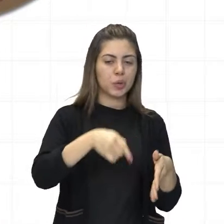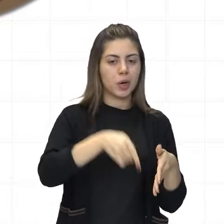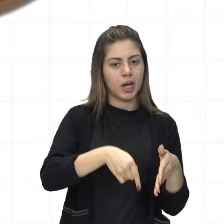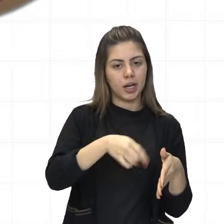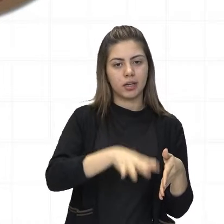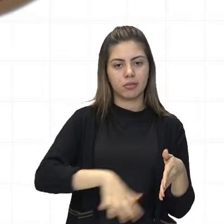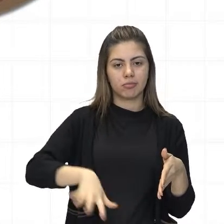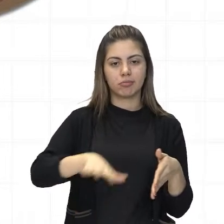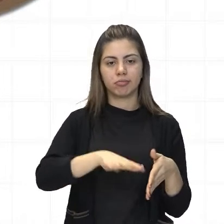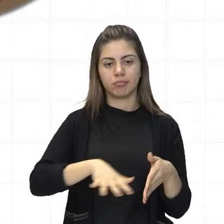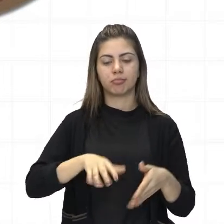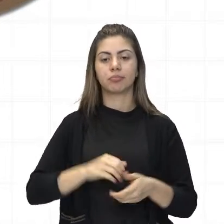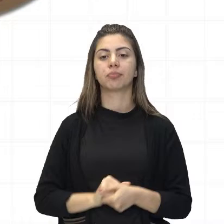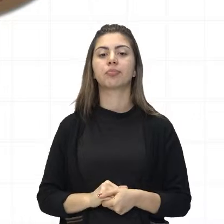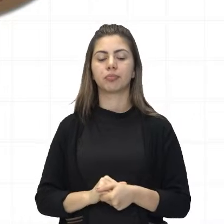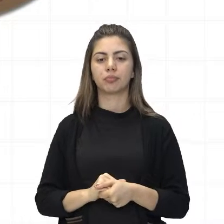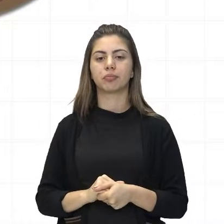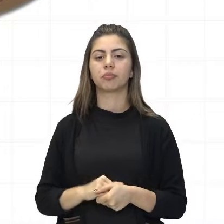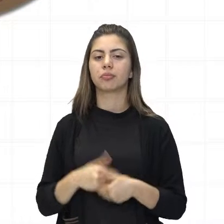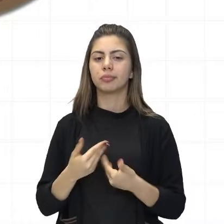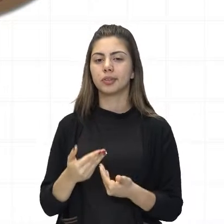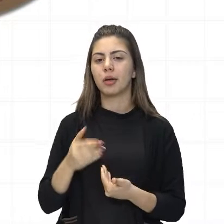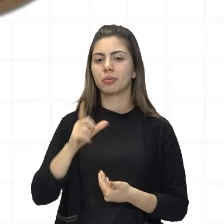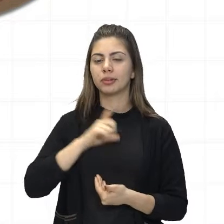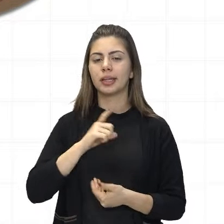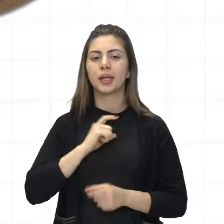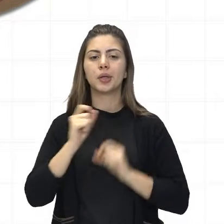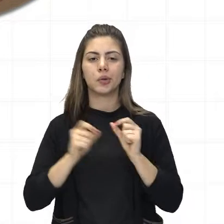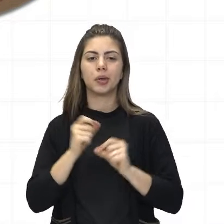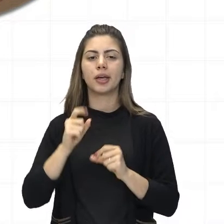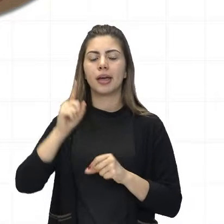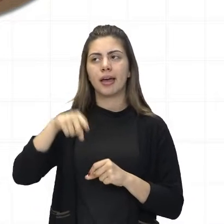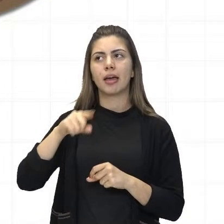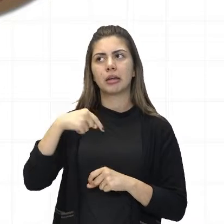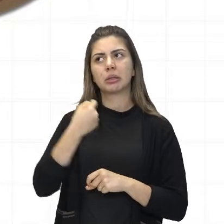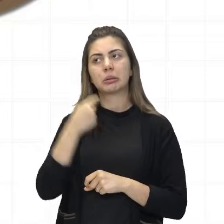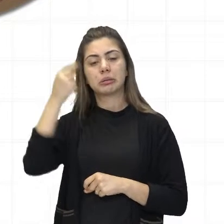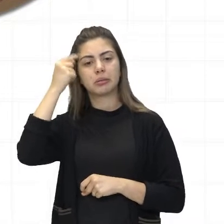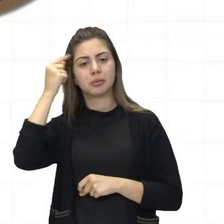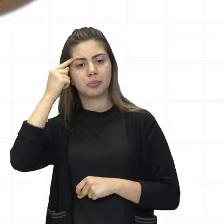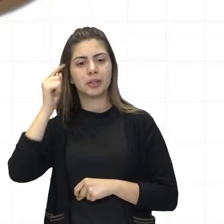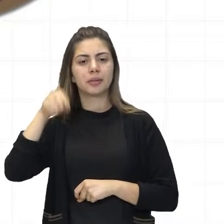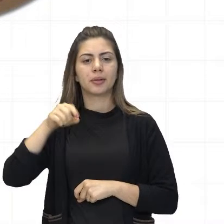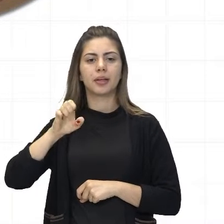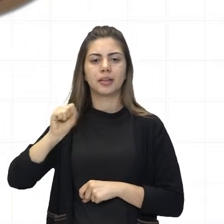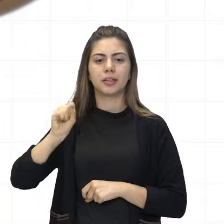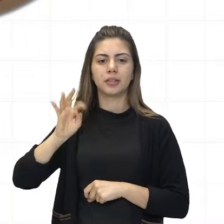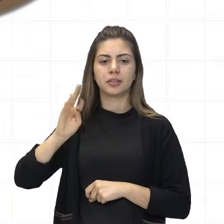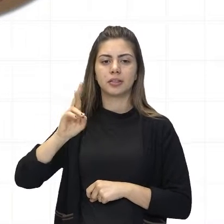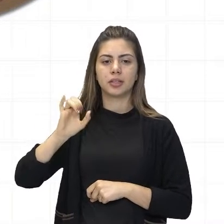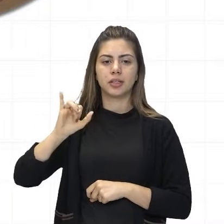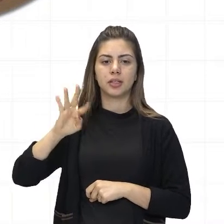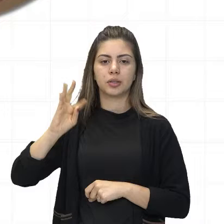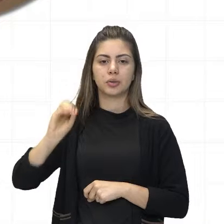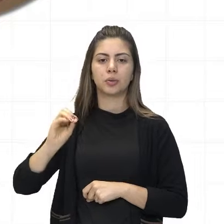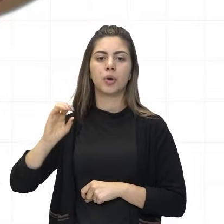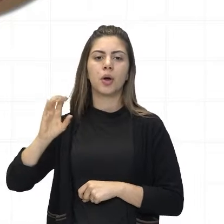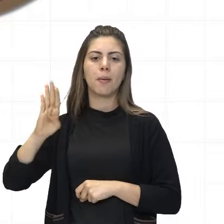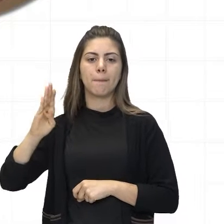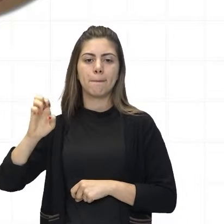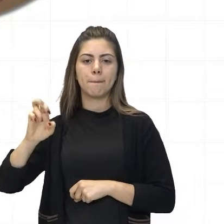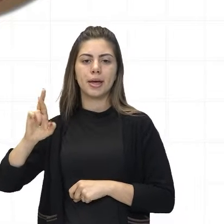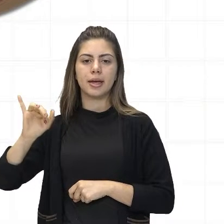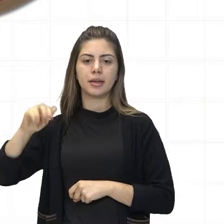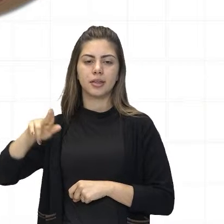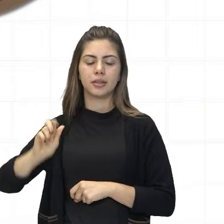território americano, e dentre elas o Estreito de Bering é uma das mais aceitas, certo? Eles teriam vindo da